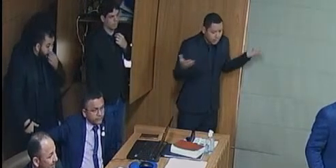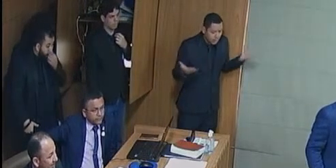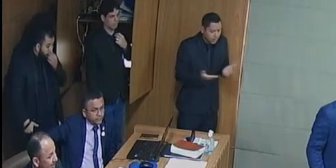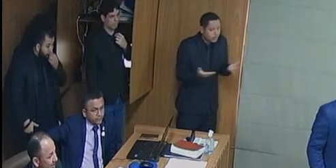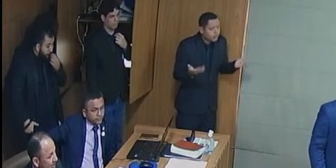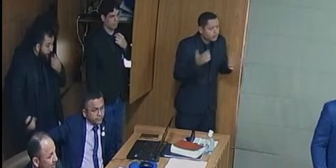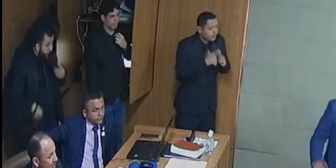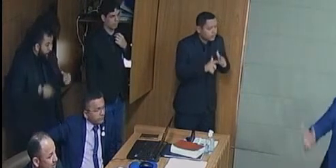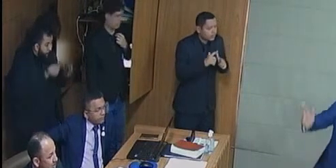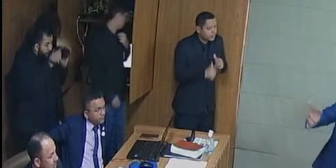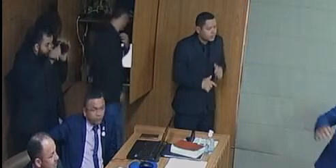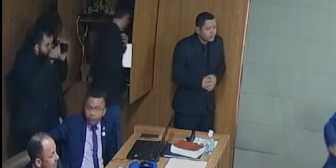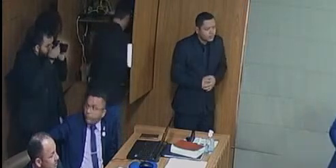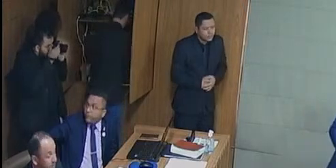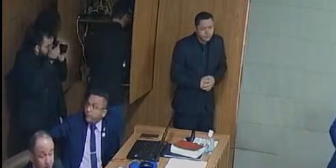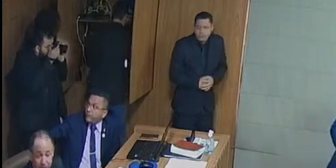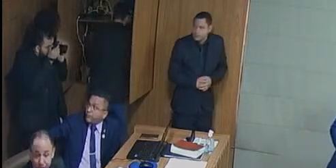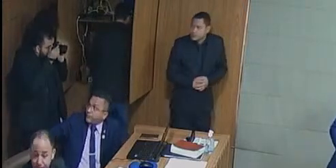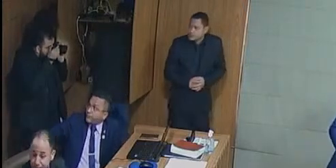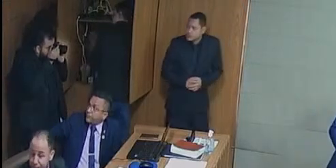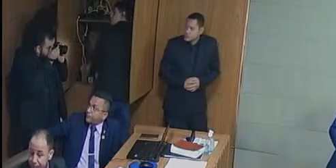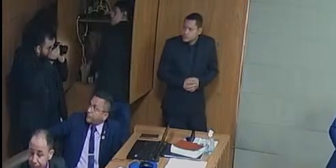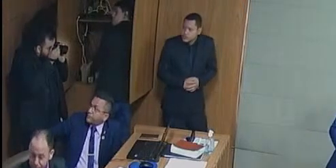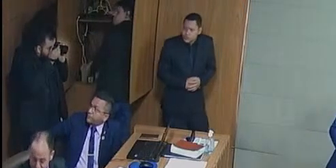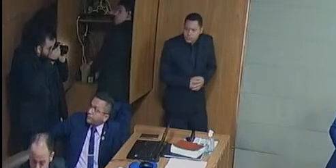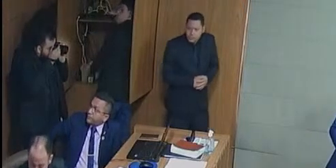hoje passe por